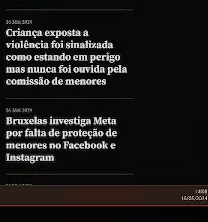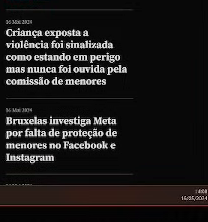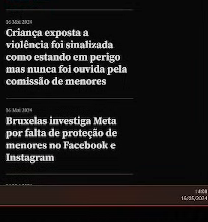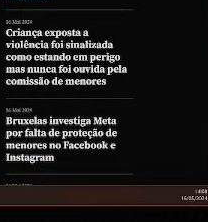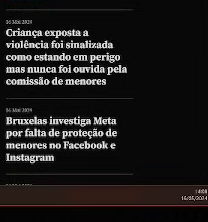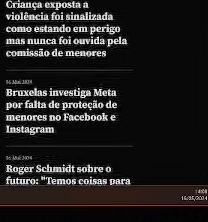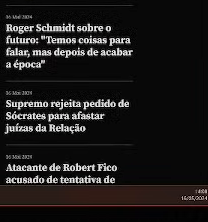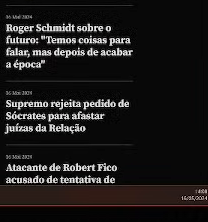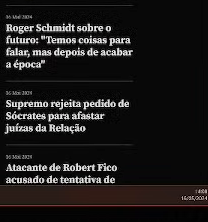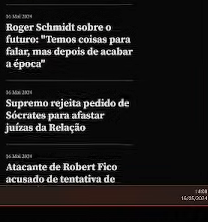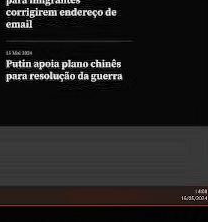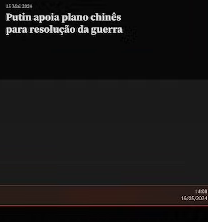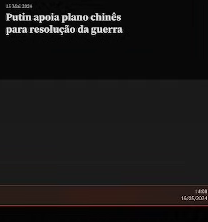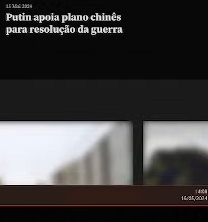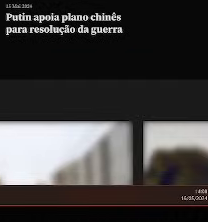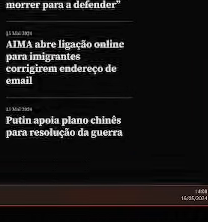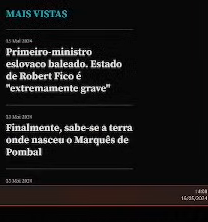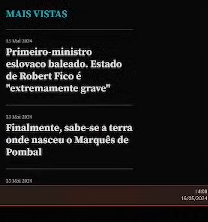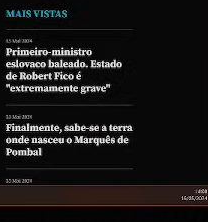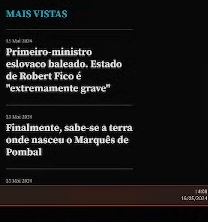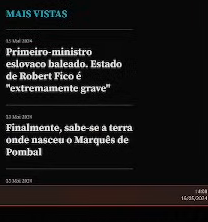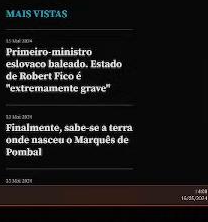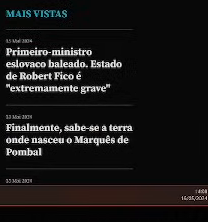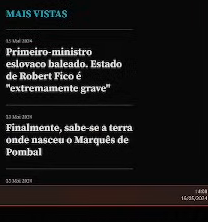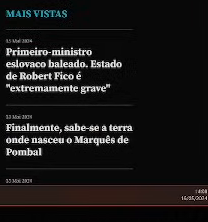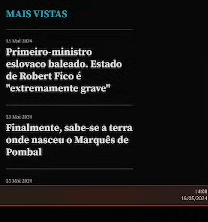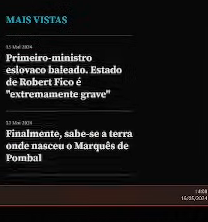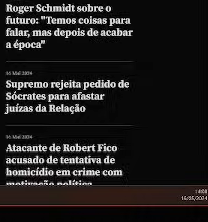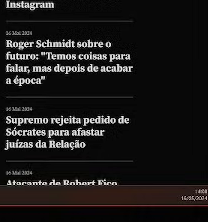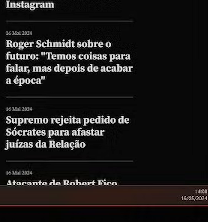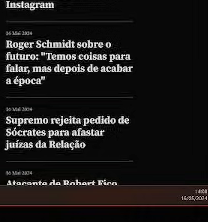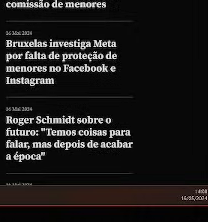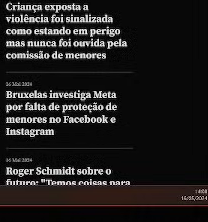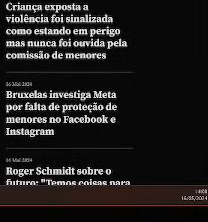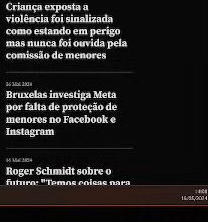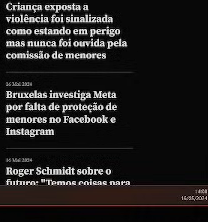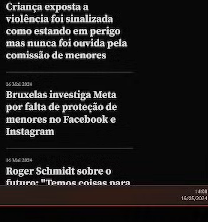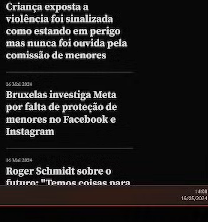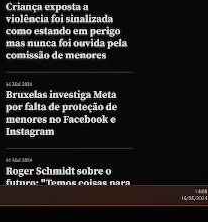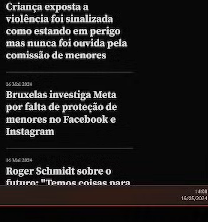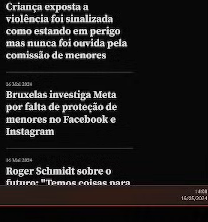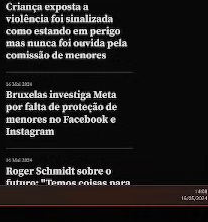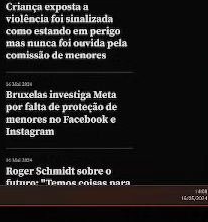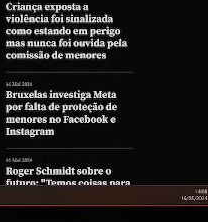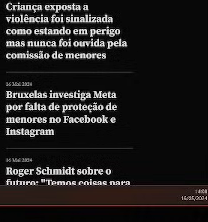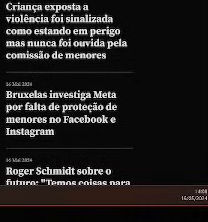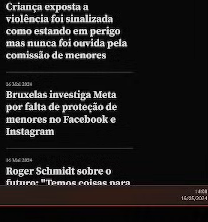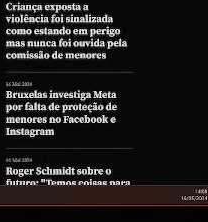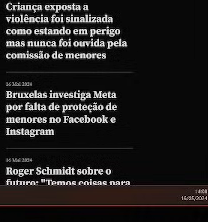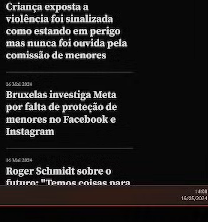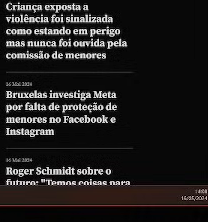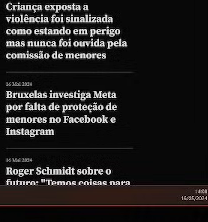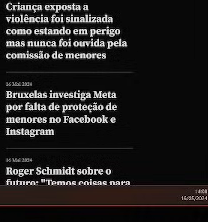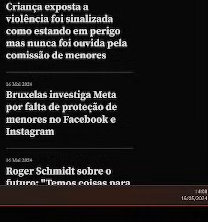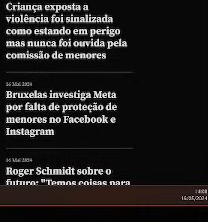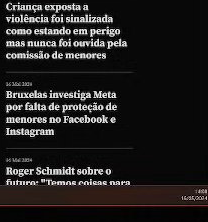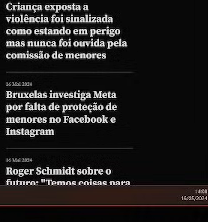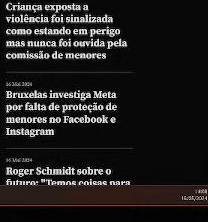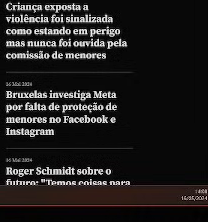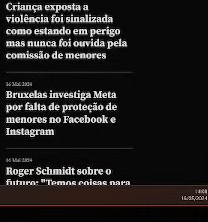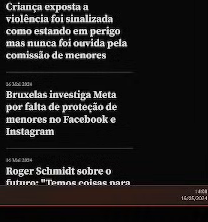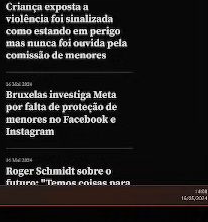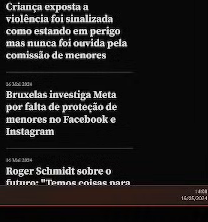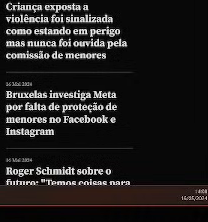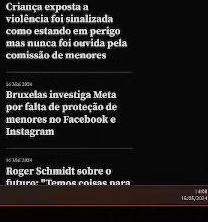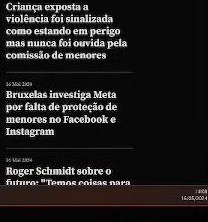Ministério Público provavelmente se calhar não foi não foram notificados Ministério de educação não foi notificado isso não dizer que isto não aconteceu onde é que tá aqui a dizer que